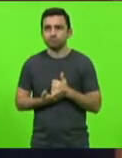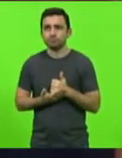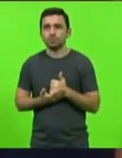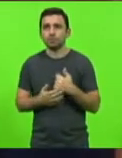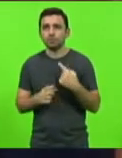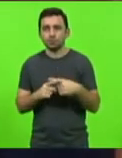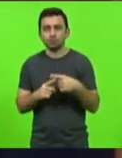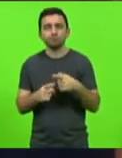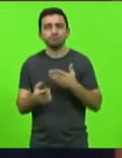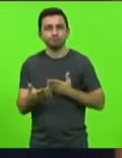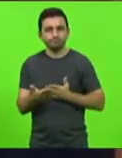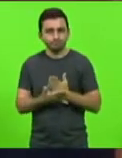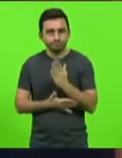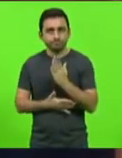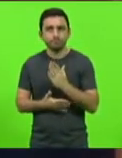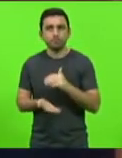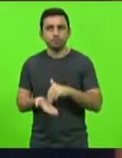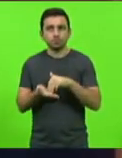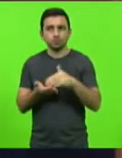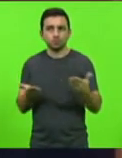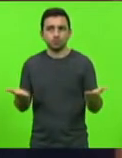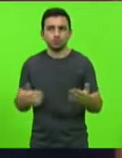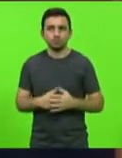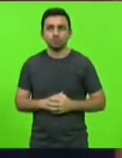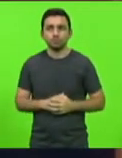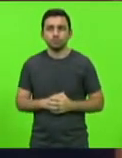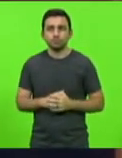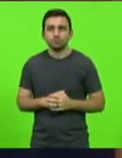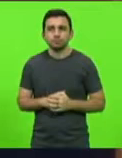possa aprovar a moção legislativa. Obrigado.